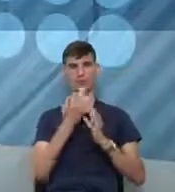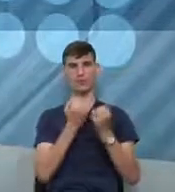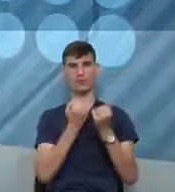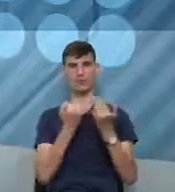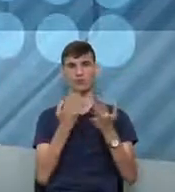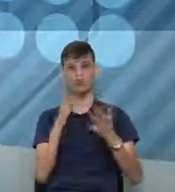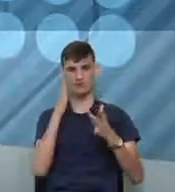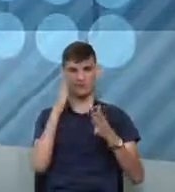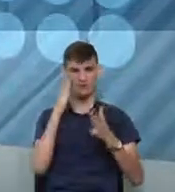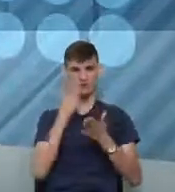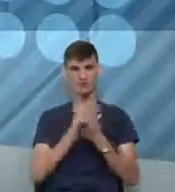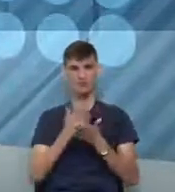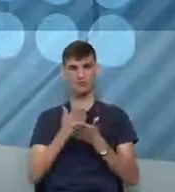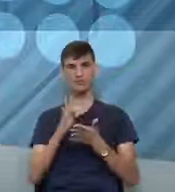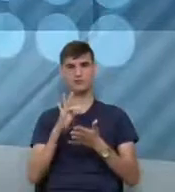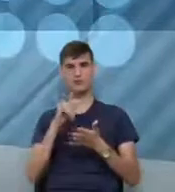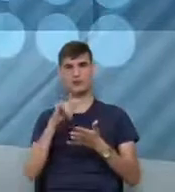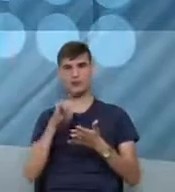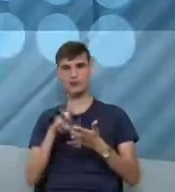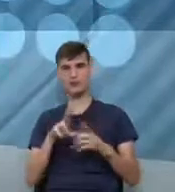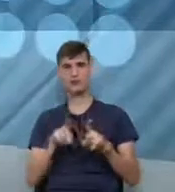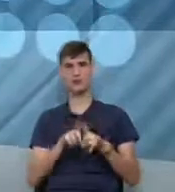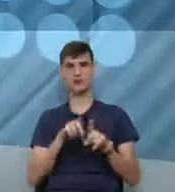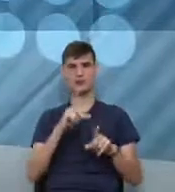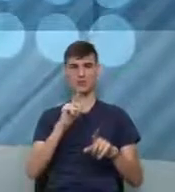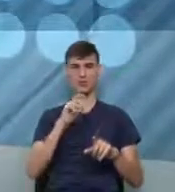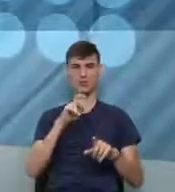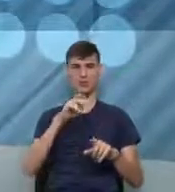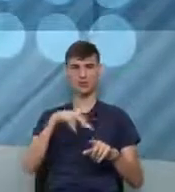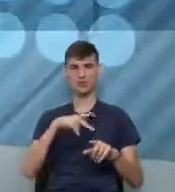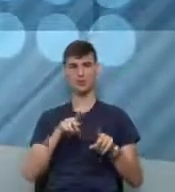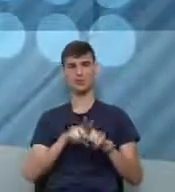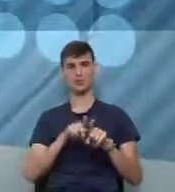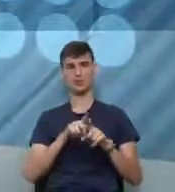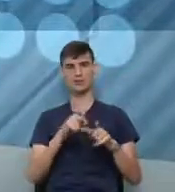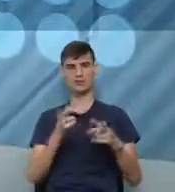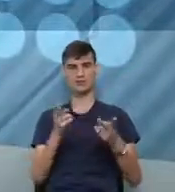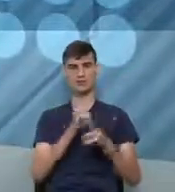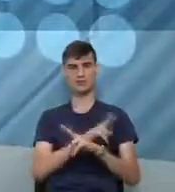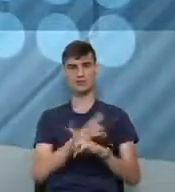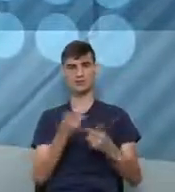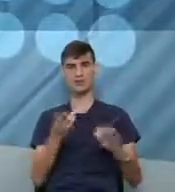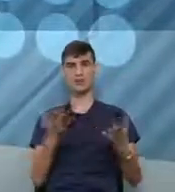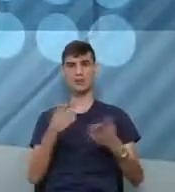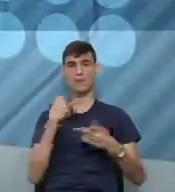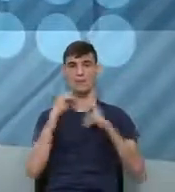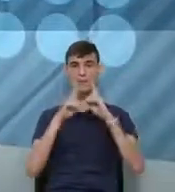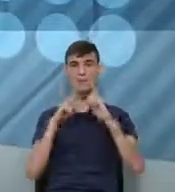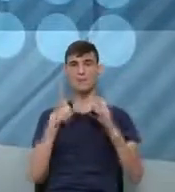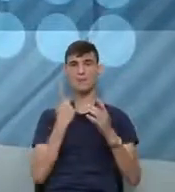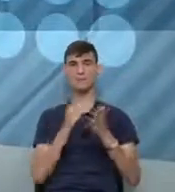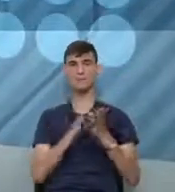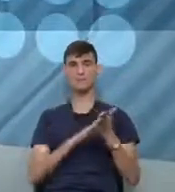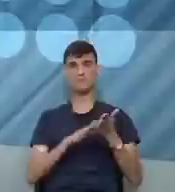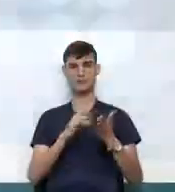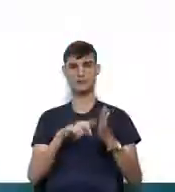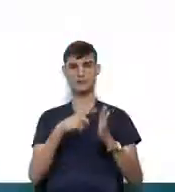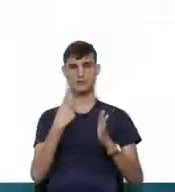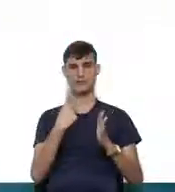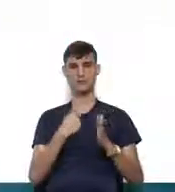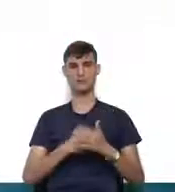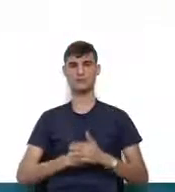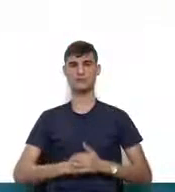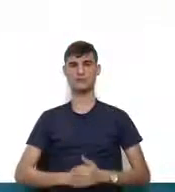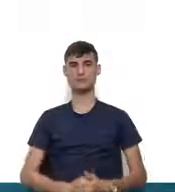são as séries, a série de Taylor, a série de Maclaurin e a série alternada. E agora nós vamos resolver a nossa primeira